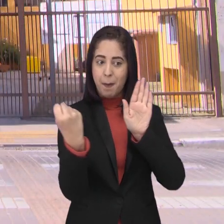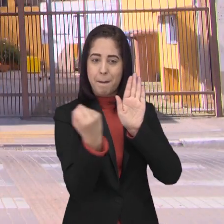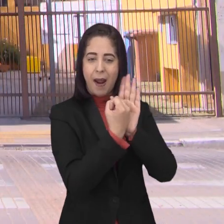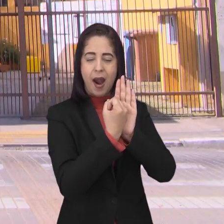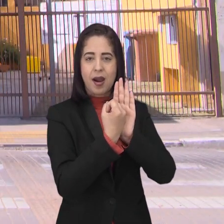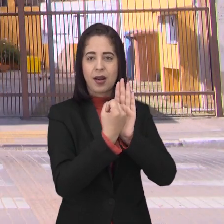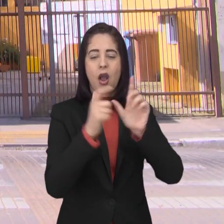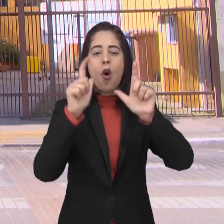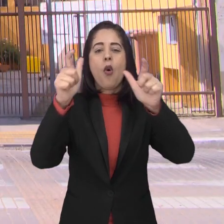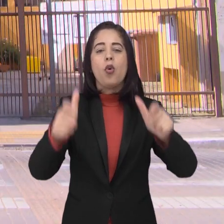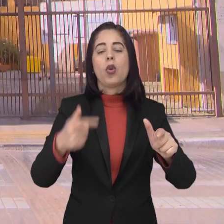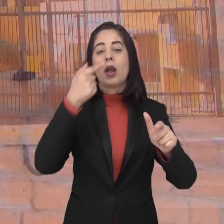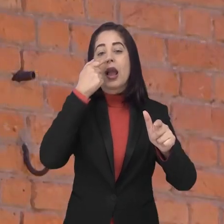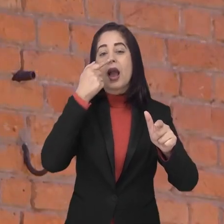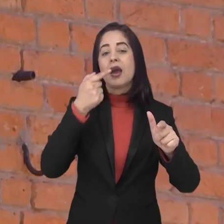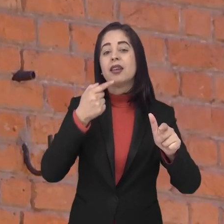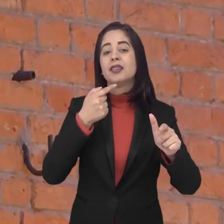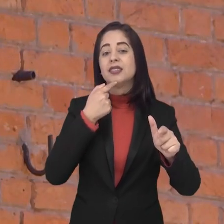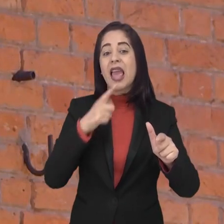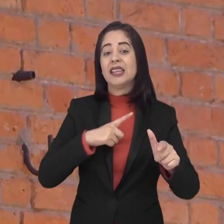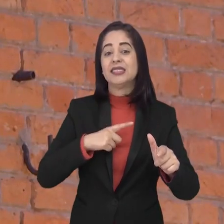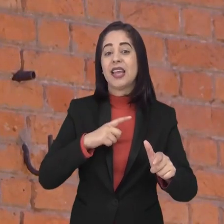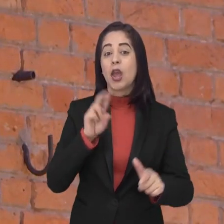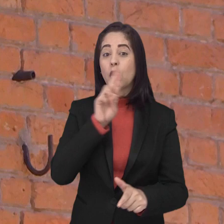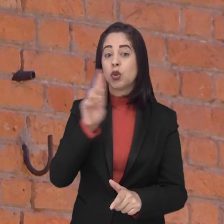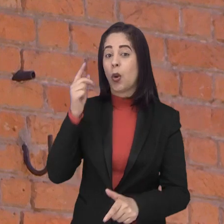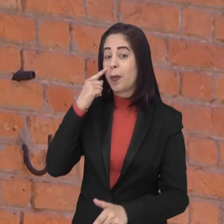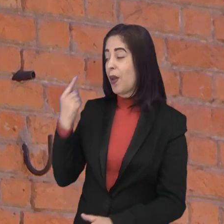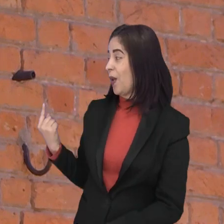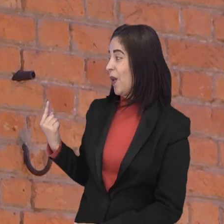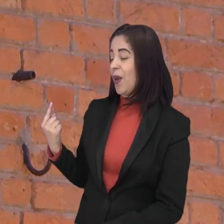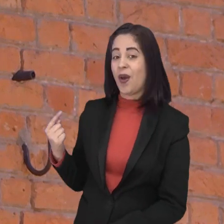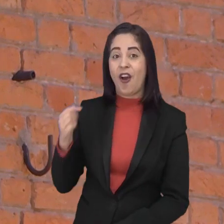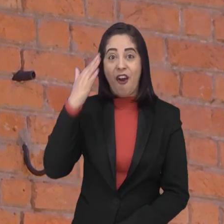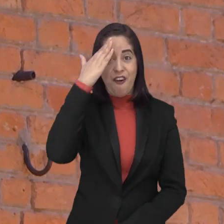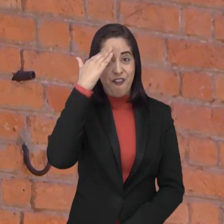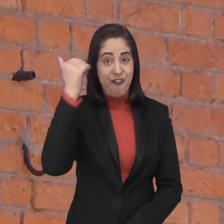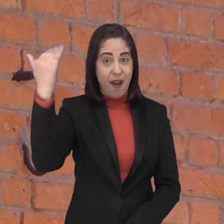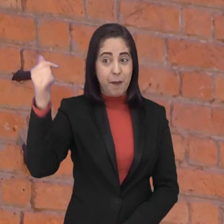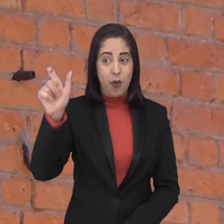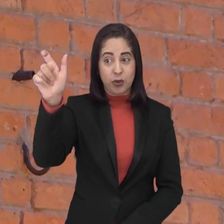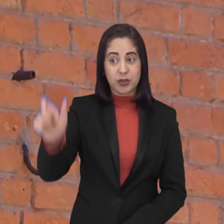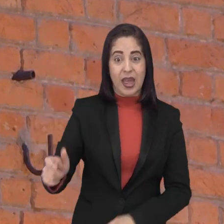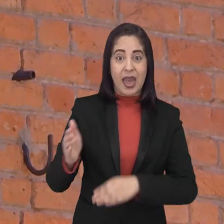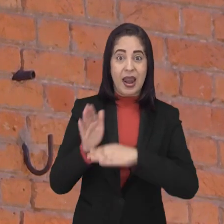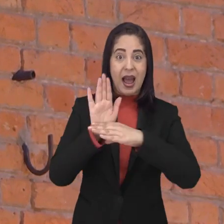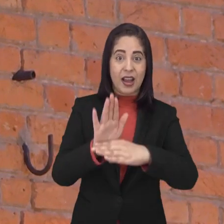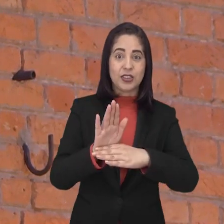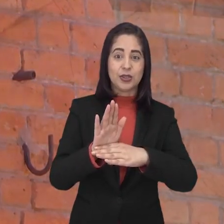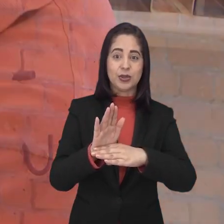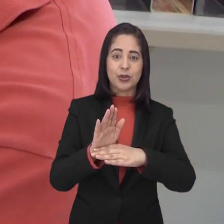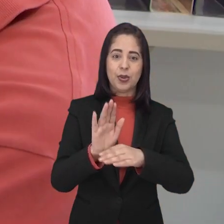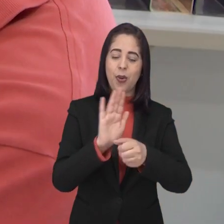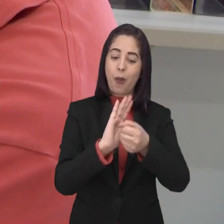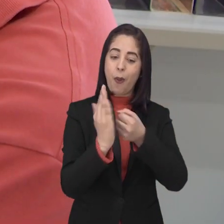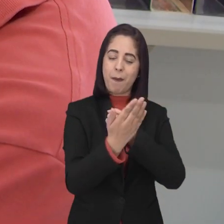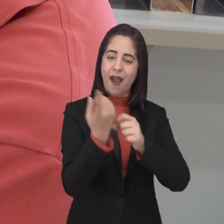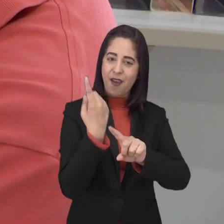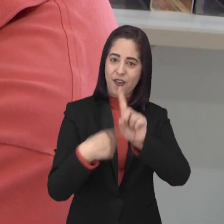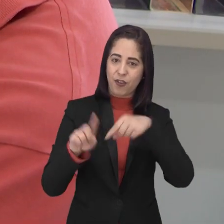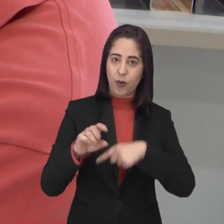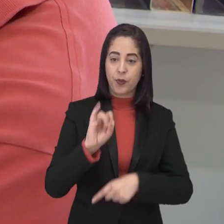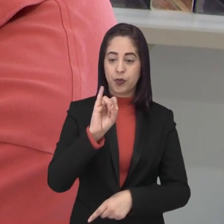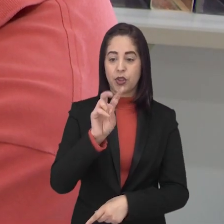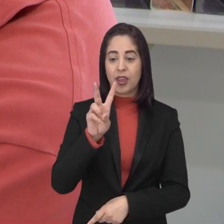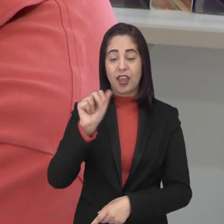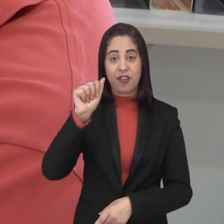para o distrito de Eugênio de Melo e recebe o nome de uma mulher que contribuiu com o desenvolvimento da região. O Ivan,